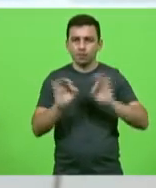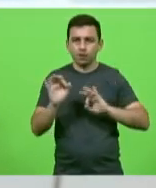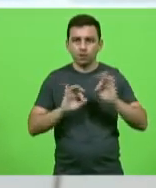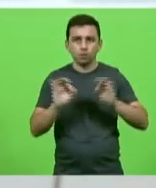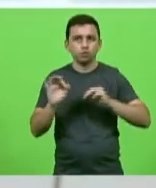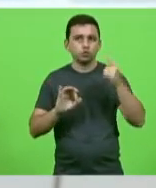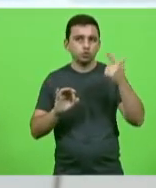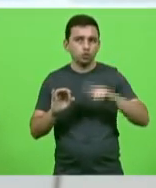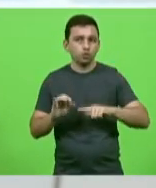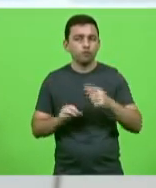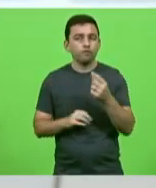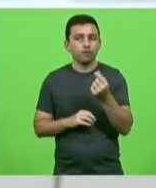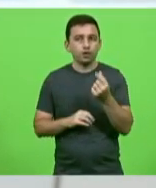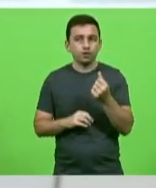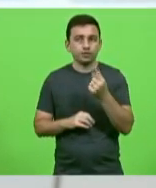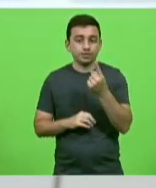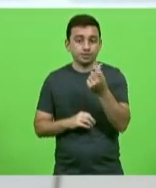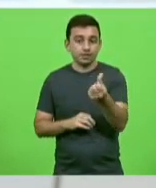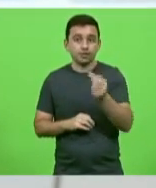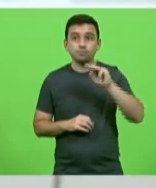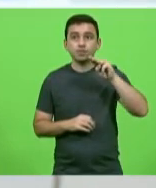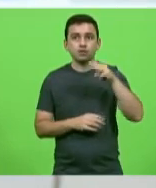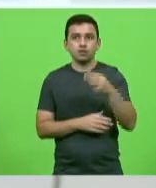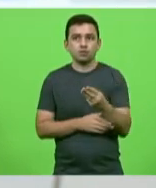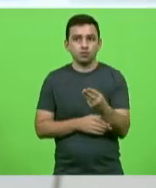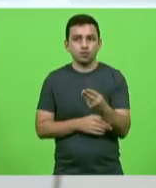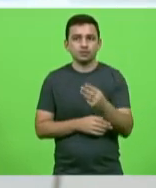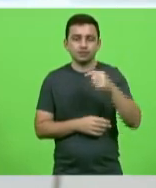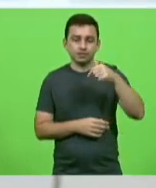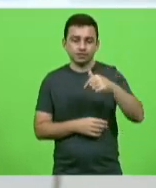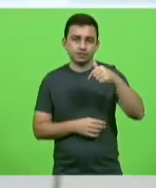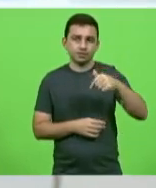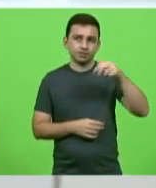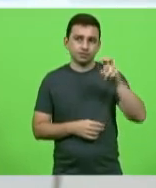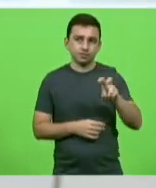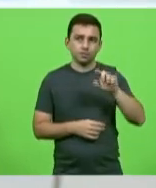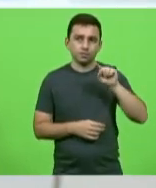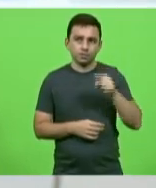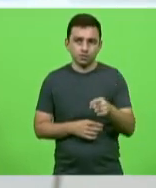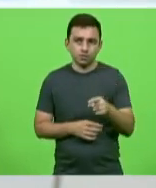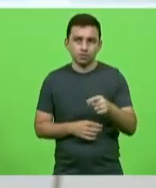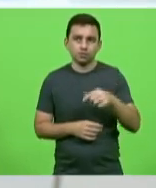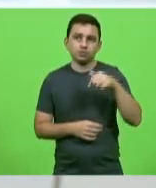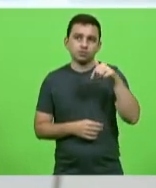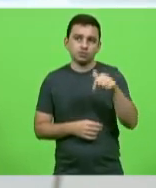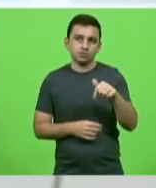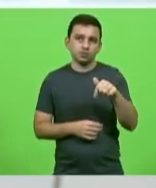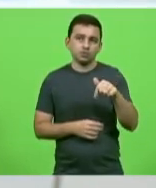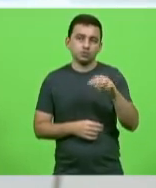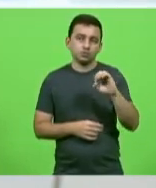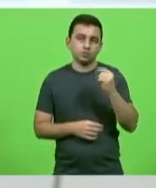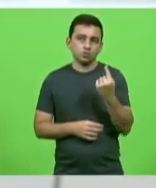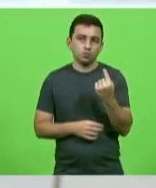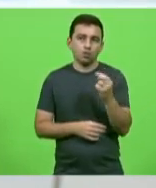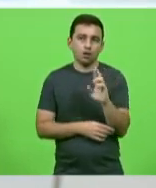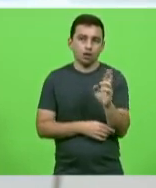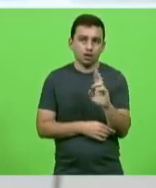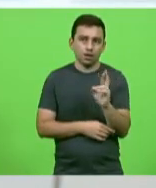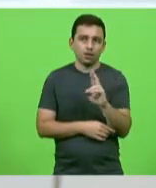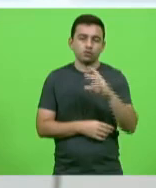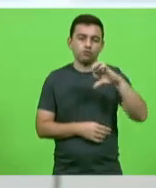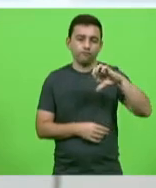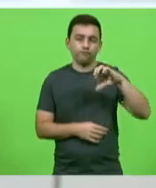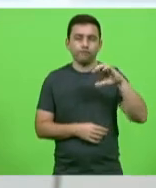a quantia de 16 milhões 775 1701 reais e